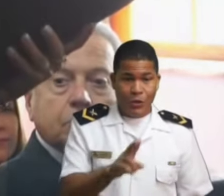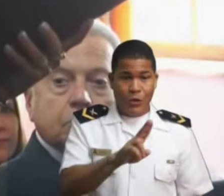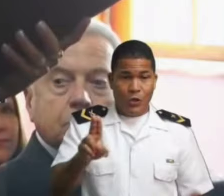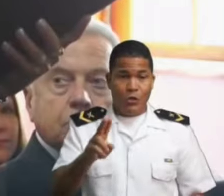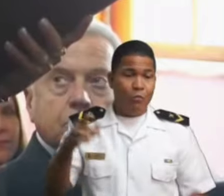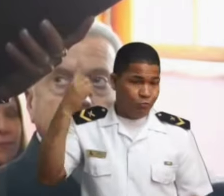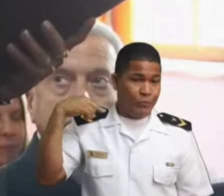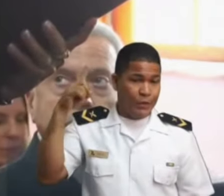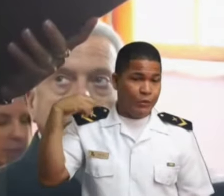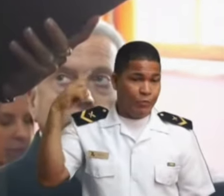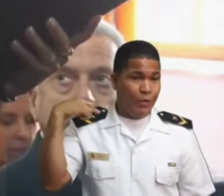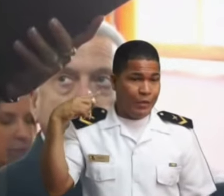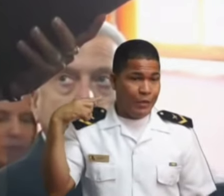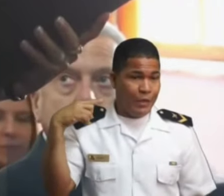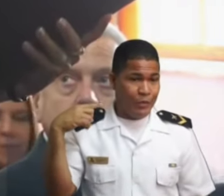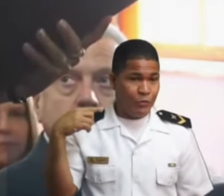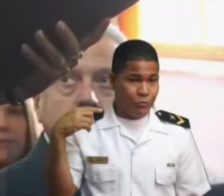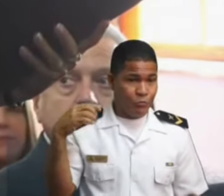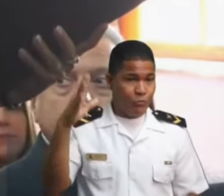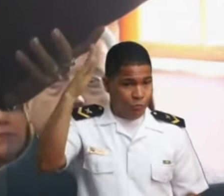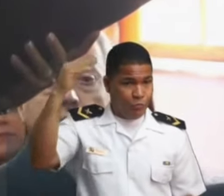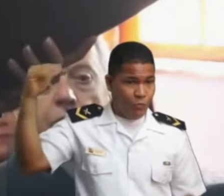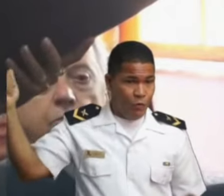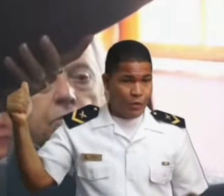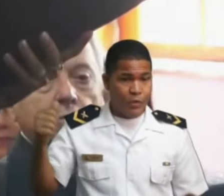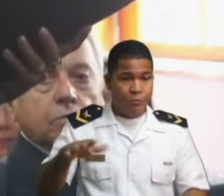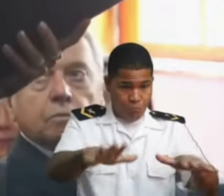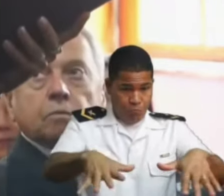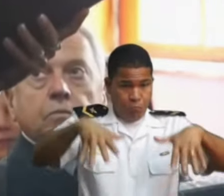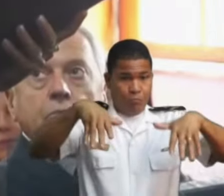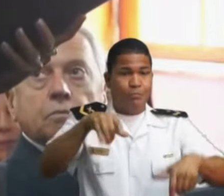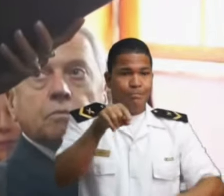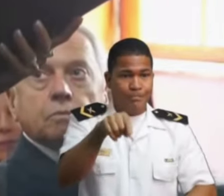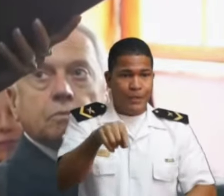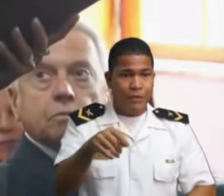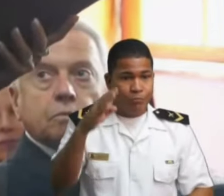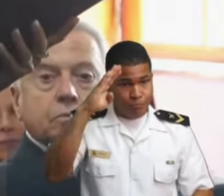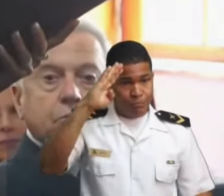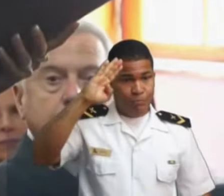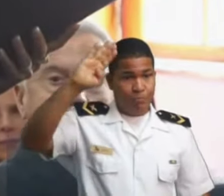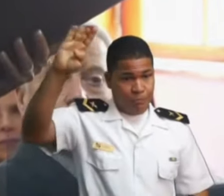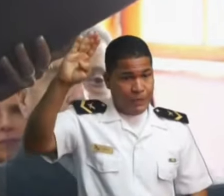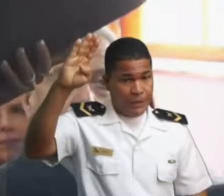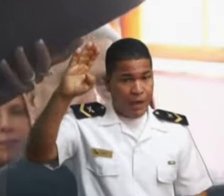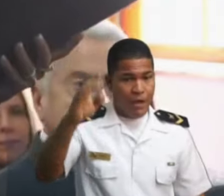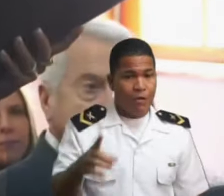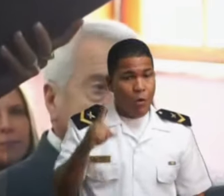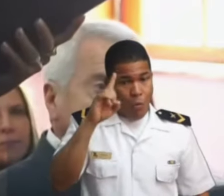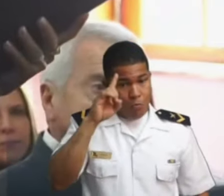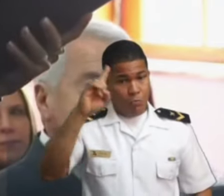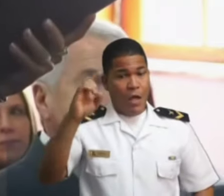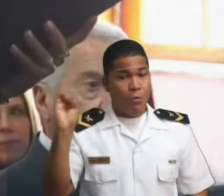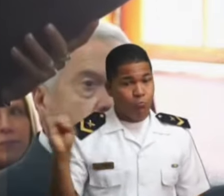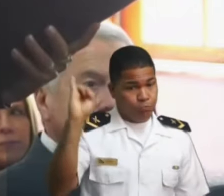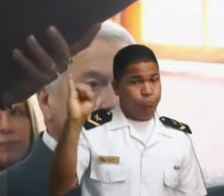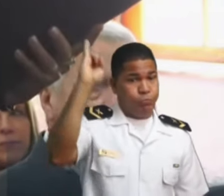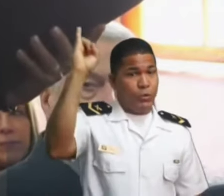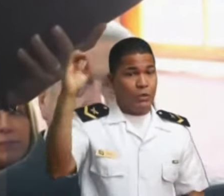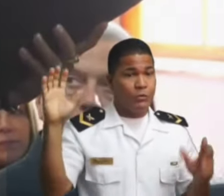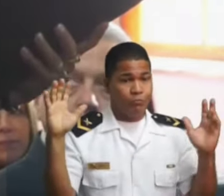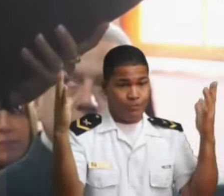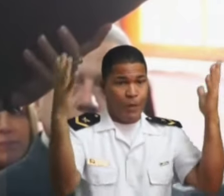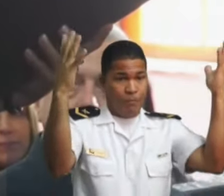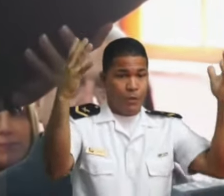renomados advogados que atuam nesta tribuna, principalmente em data tão importante de comemoração